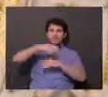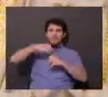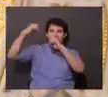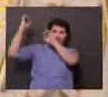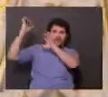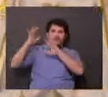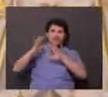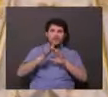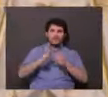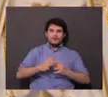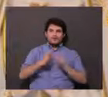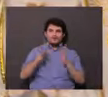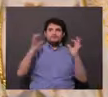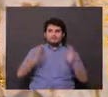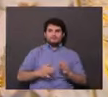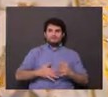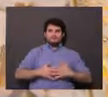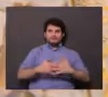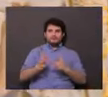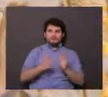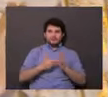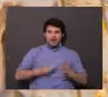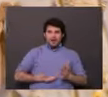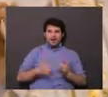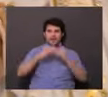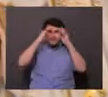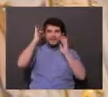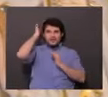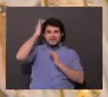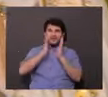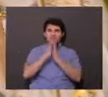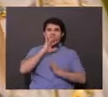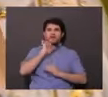é o fruto do vosso ventre, Jesus. Santa Maria, Mãe de Deus,